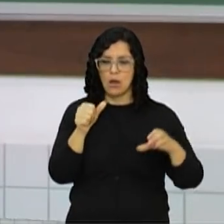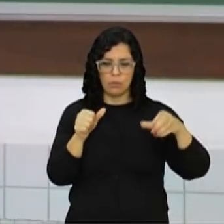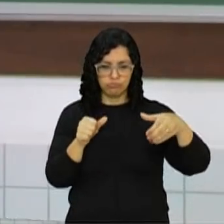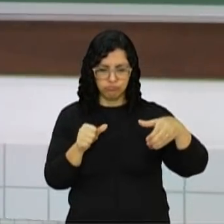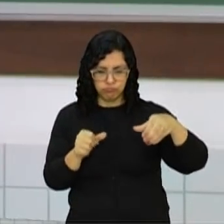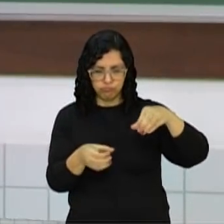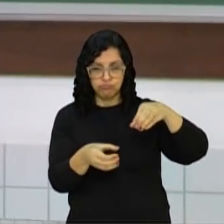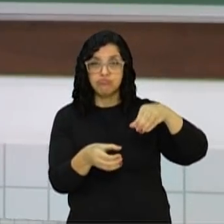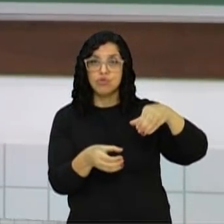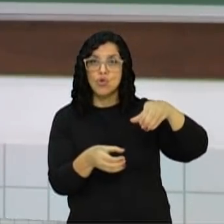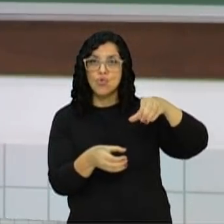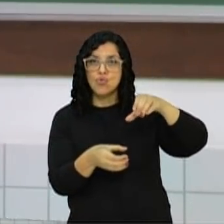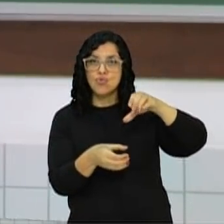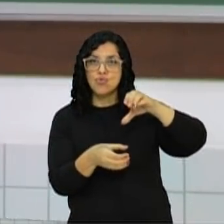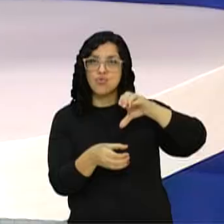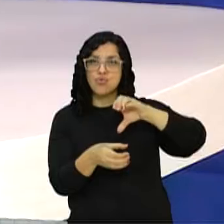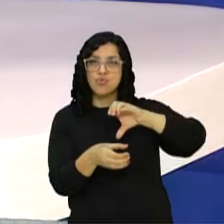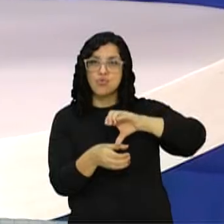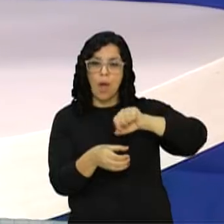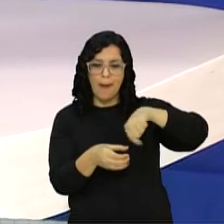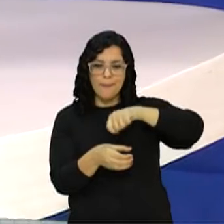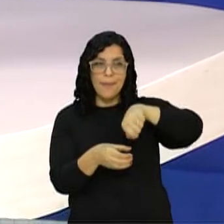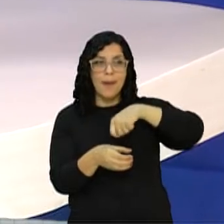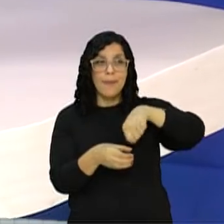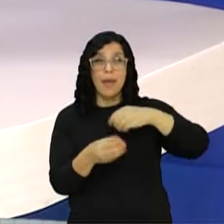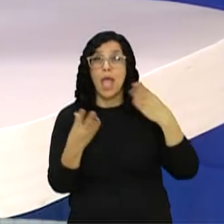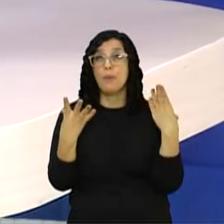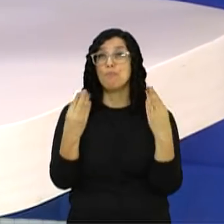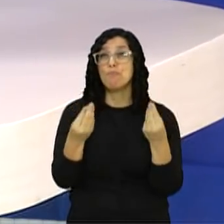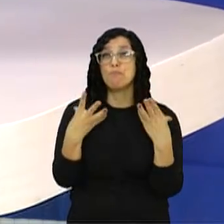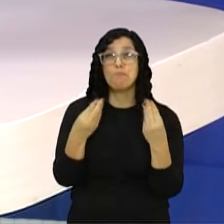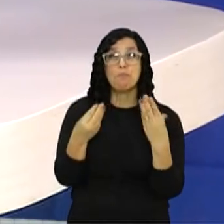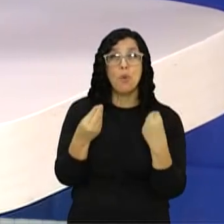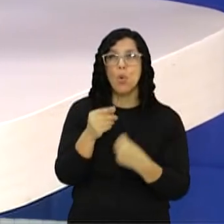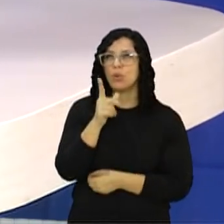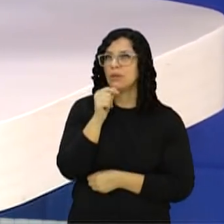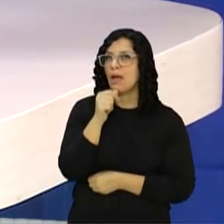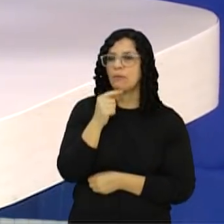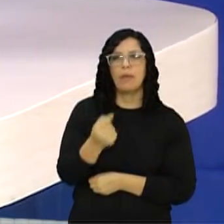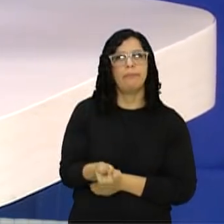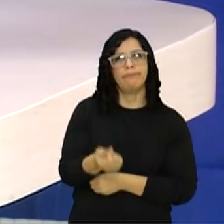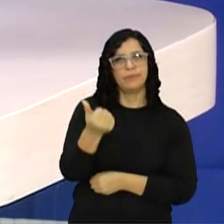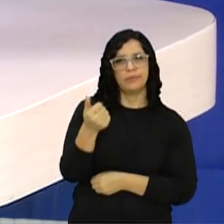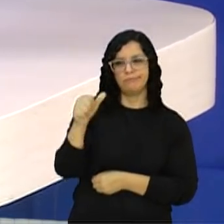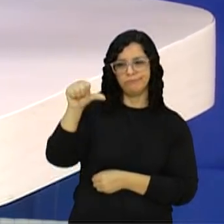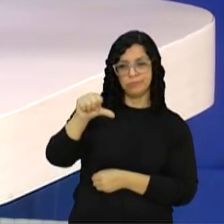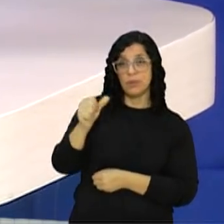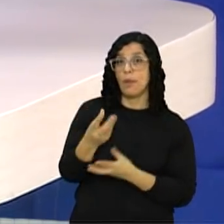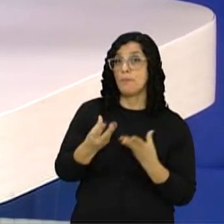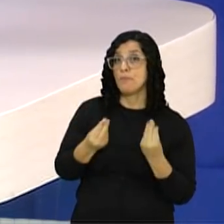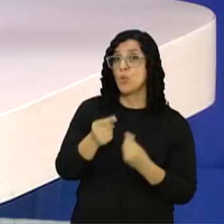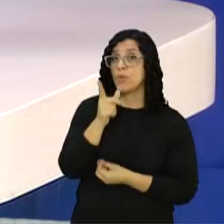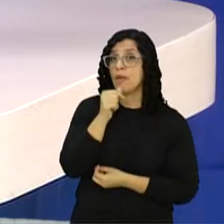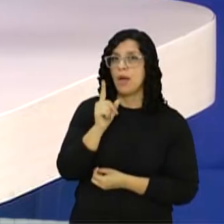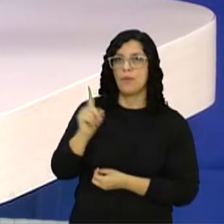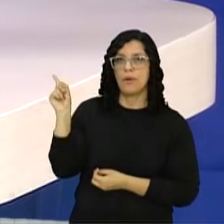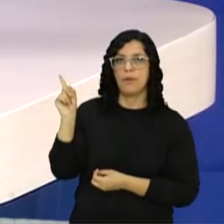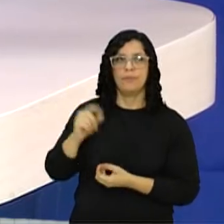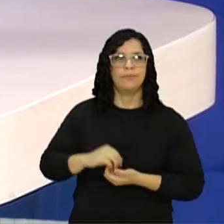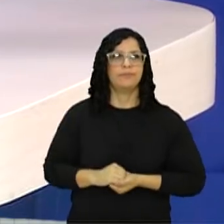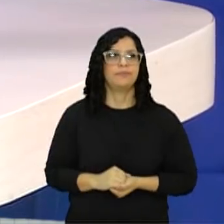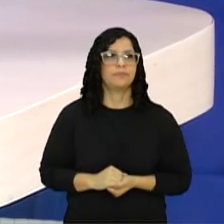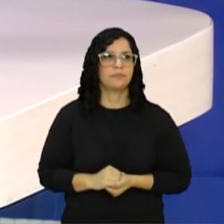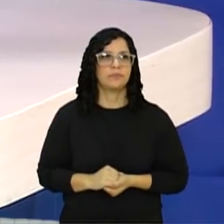colocar devagarzinho, e ele falou excesso. Então, não é pouca água, é muita